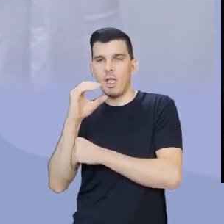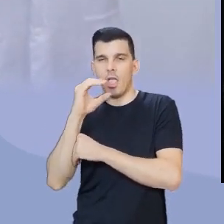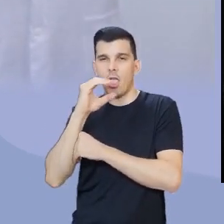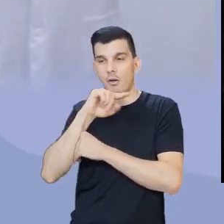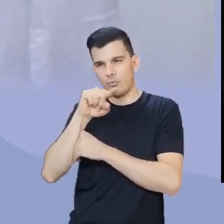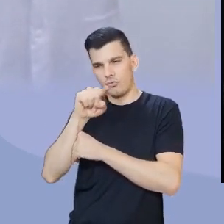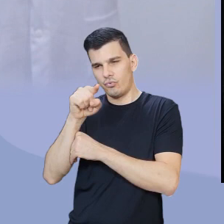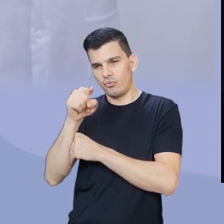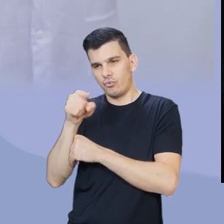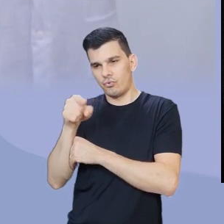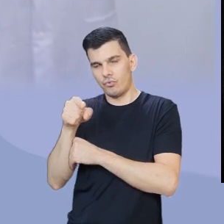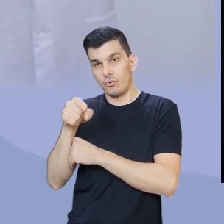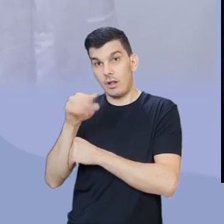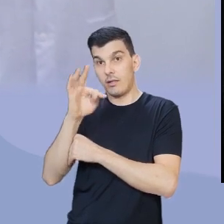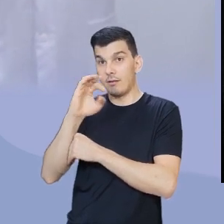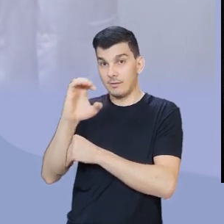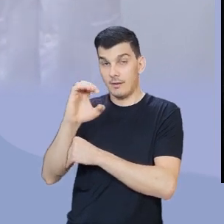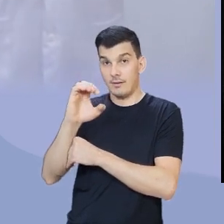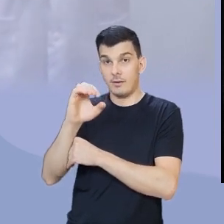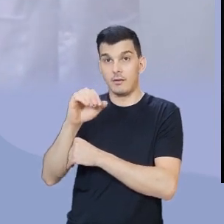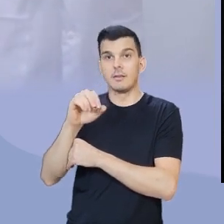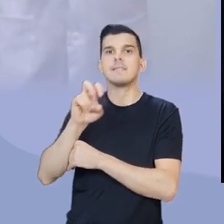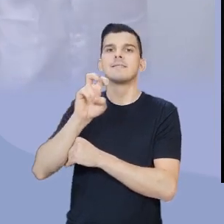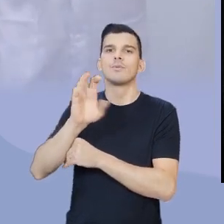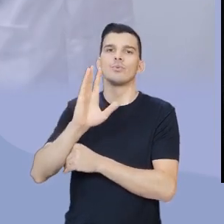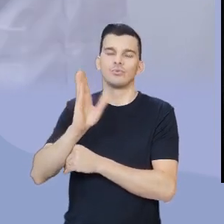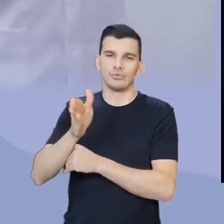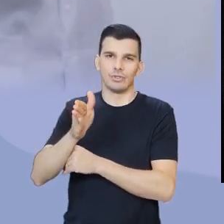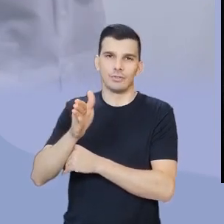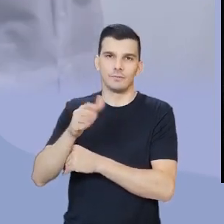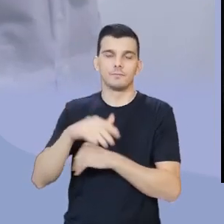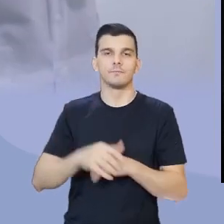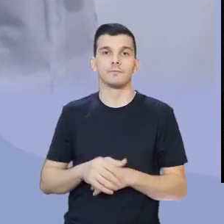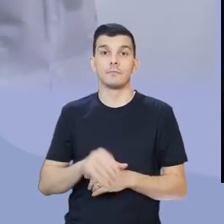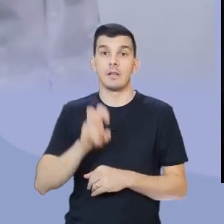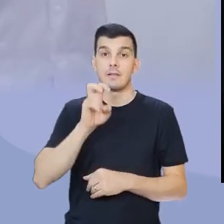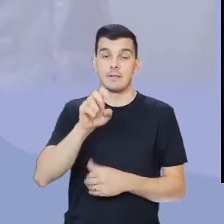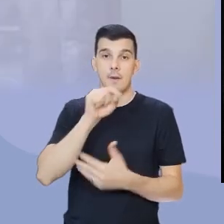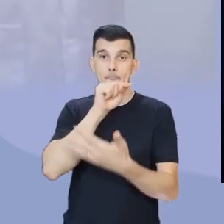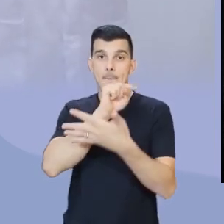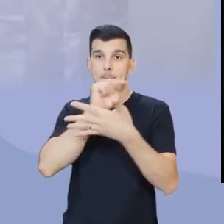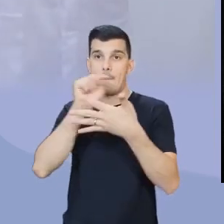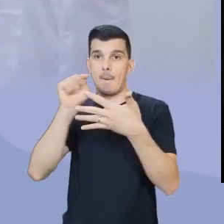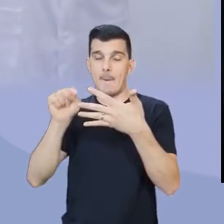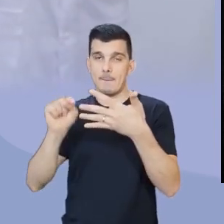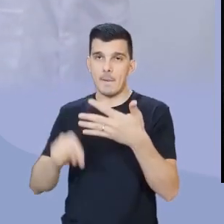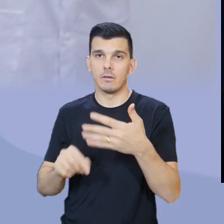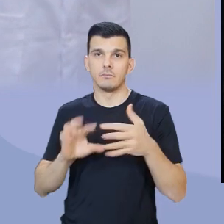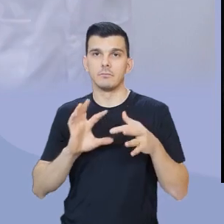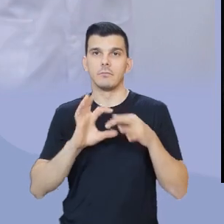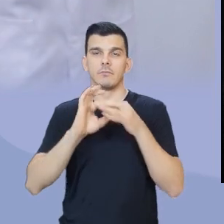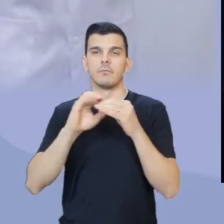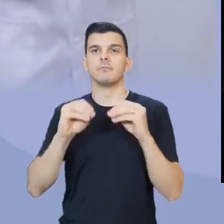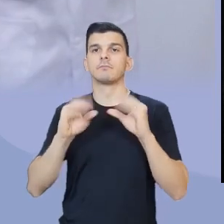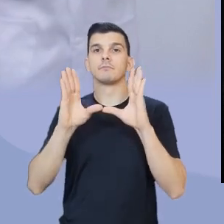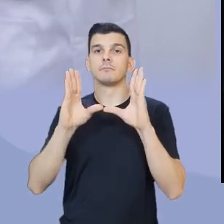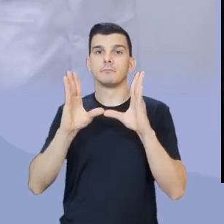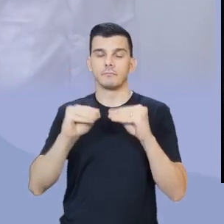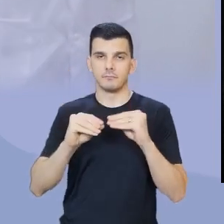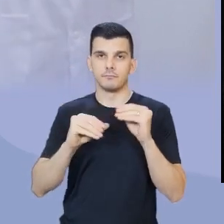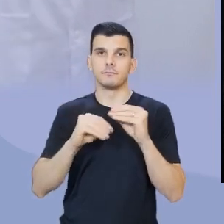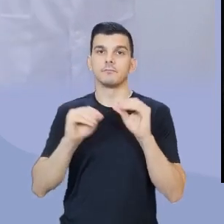esquenta, passa no TC lá em cima pela quinta vez. 5 pontinhos de liga,